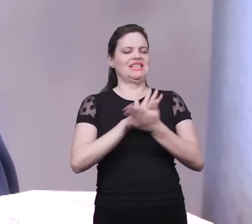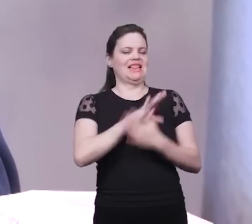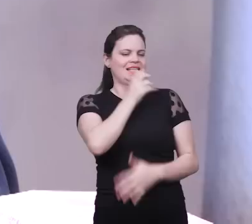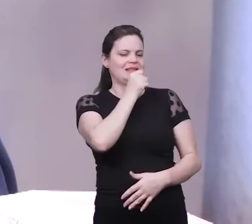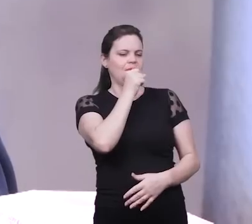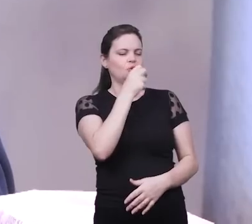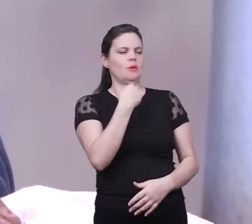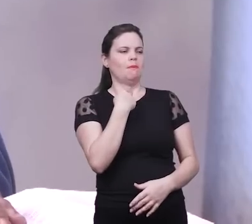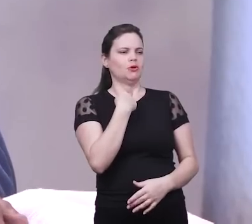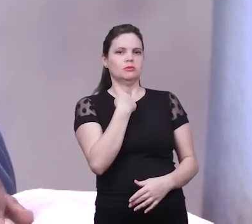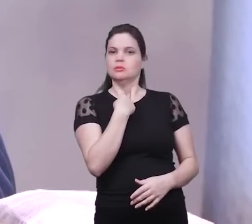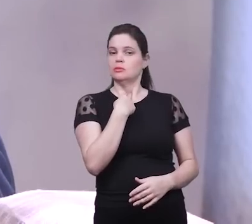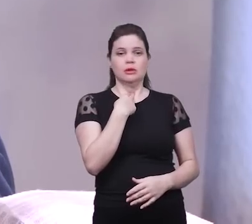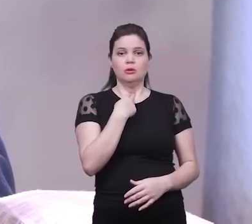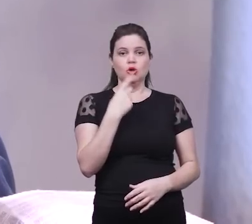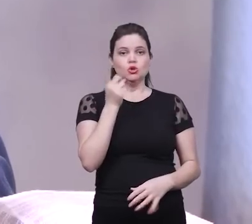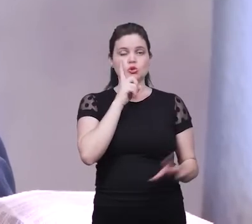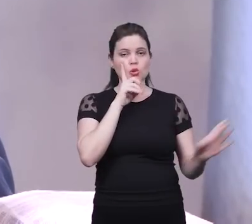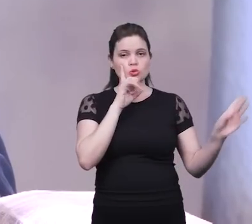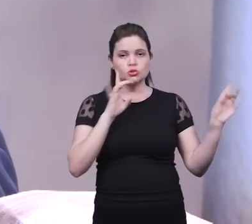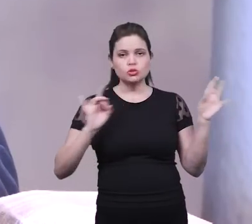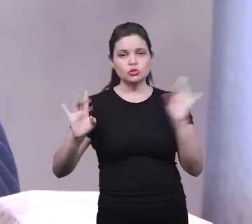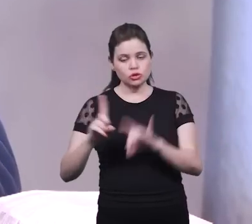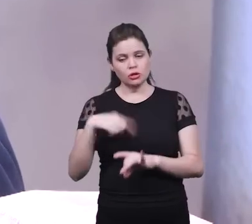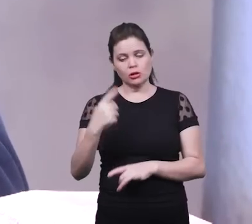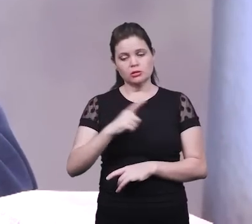que você deve guardar todo dia. Agora Jesus,